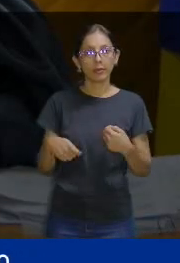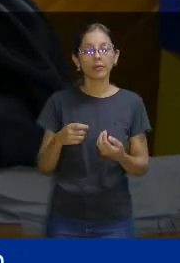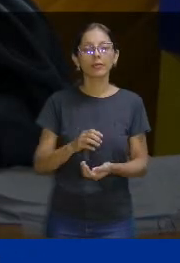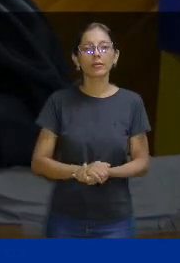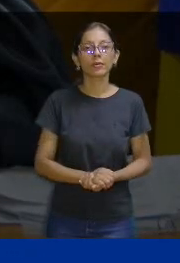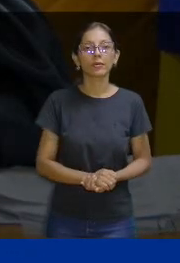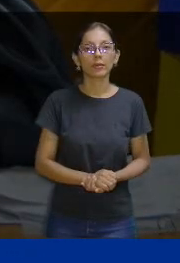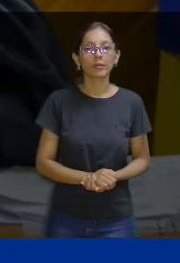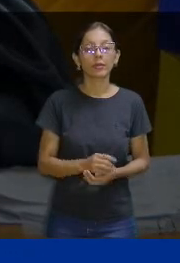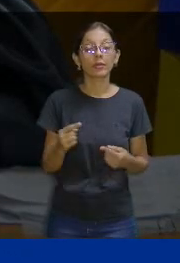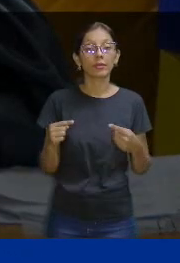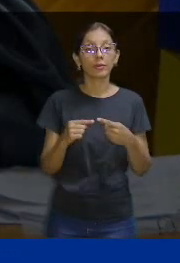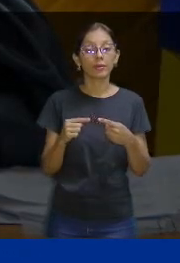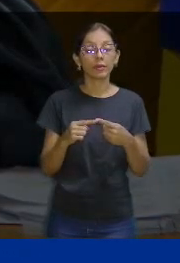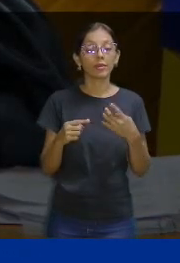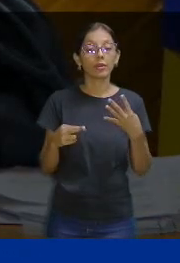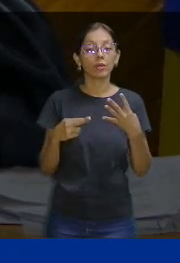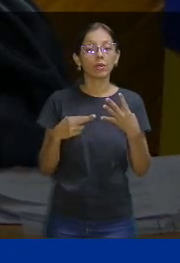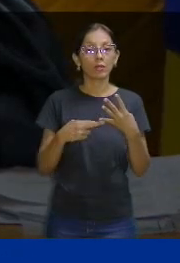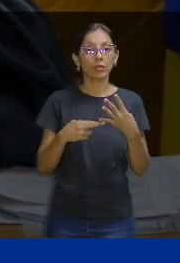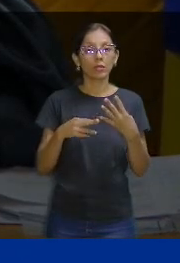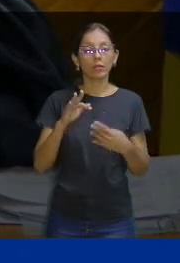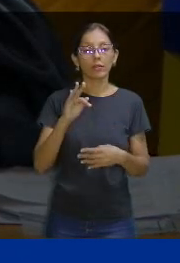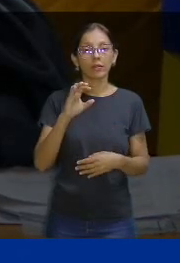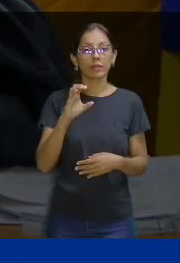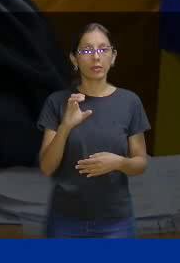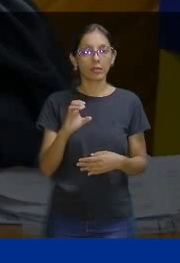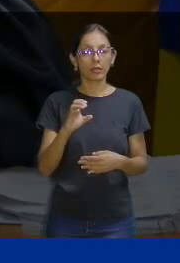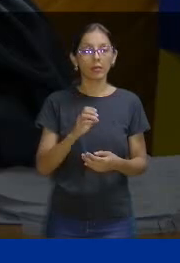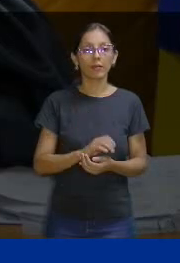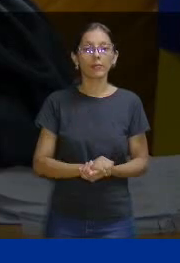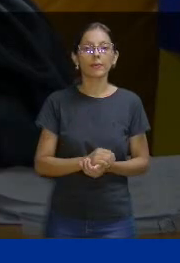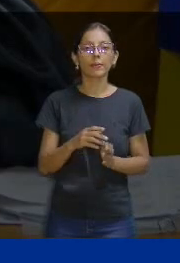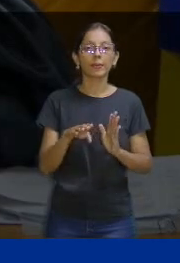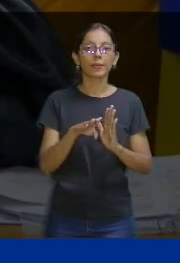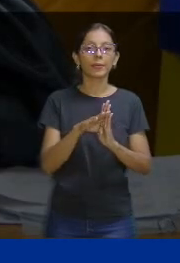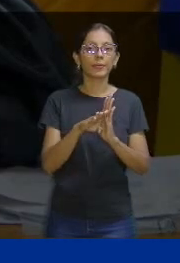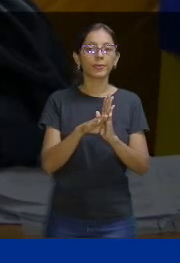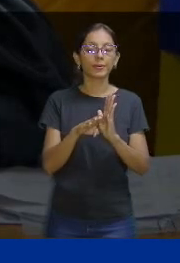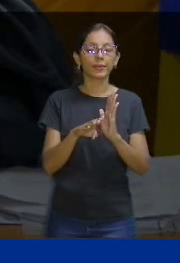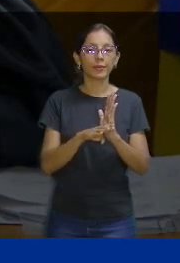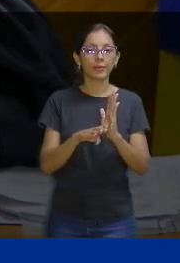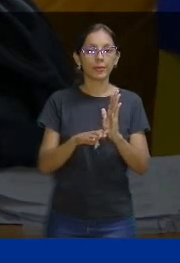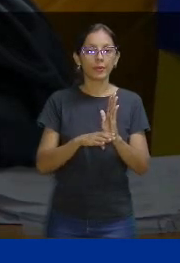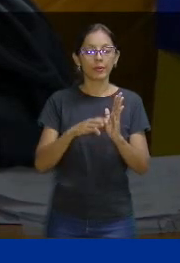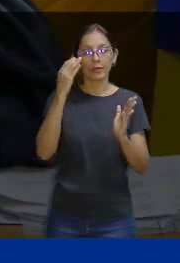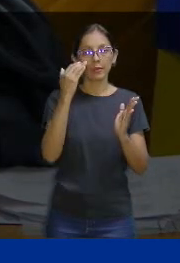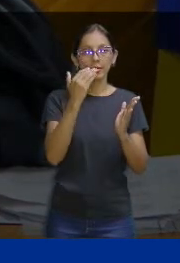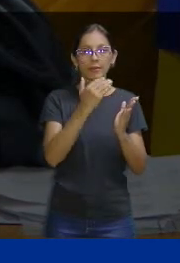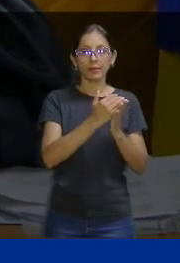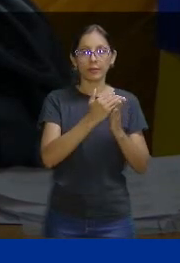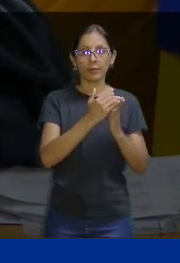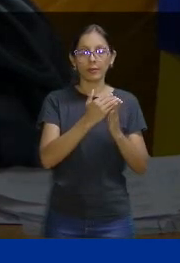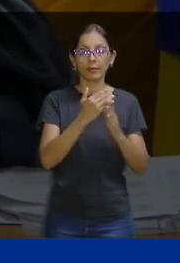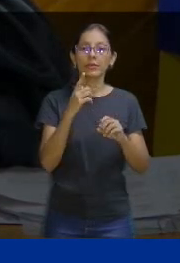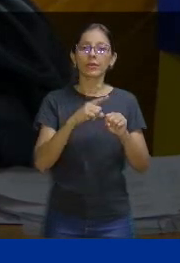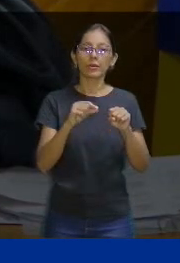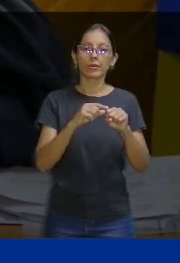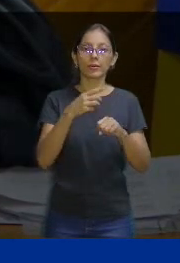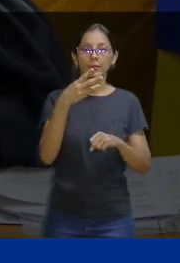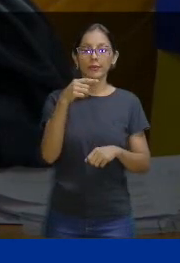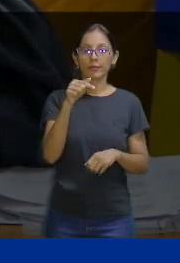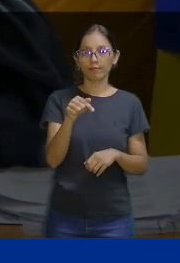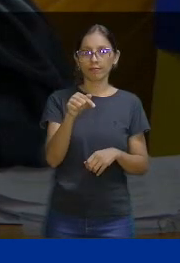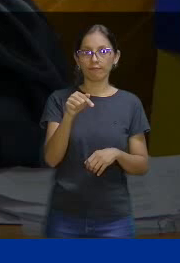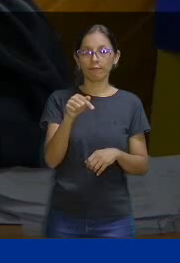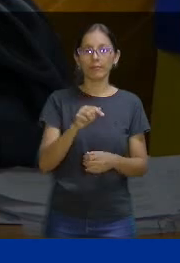do FC, à luz dos princípios da economicidade e dos inscritos no artigo 37 da Constituição